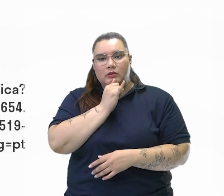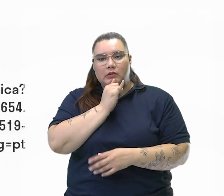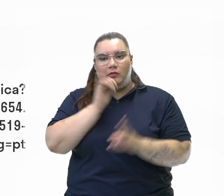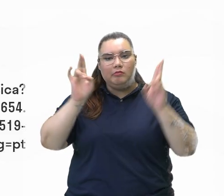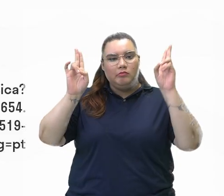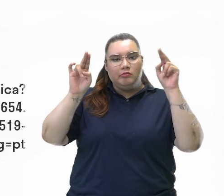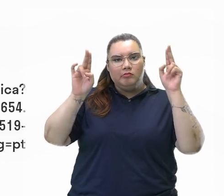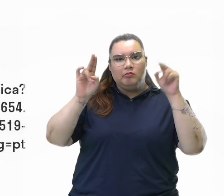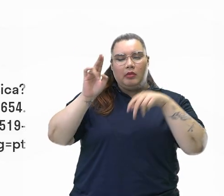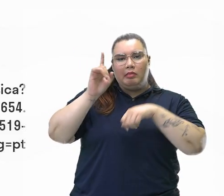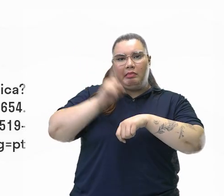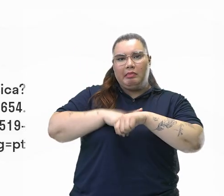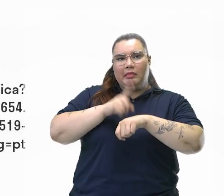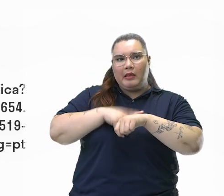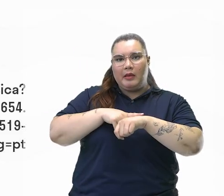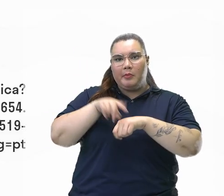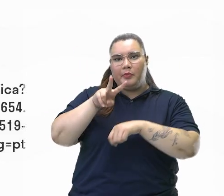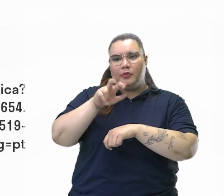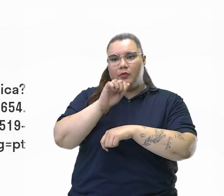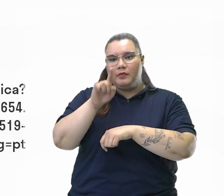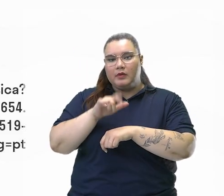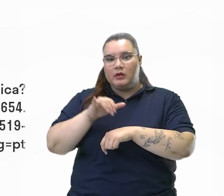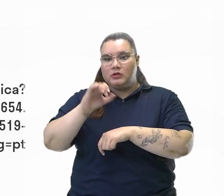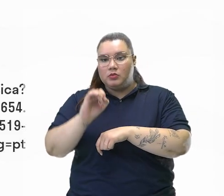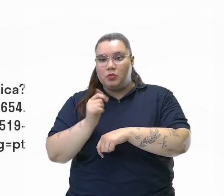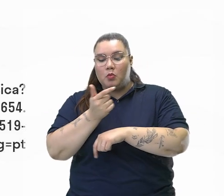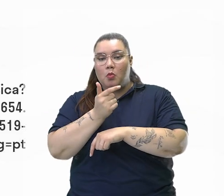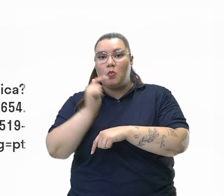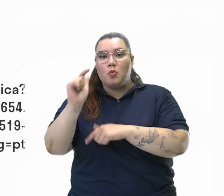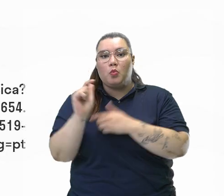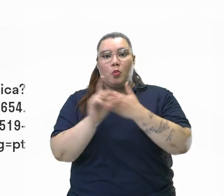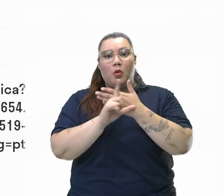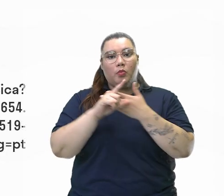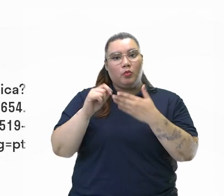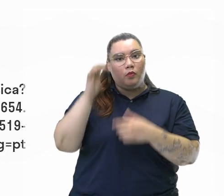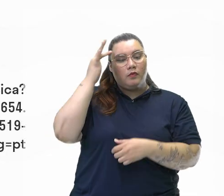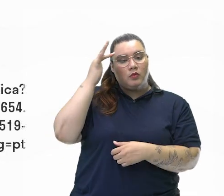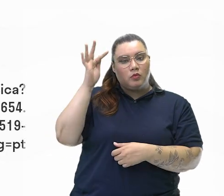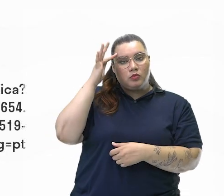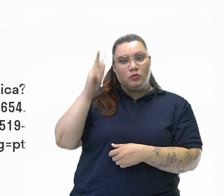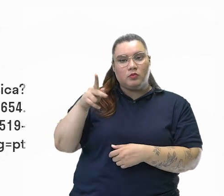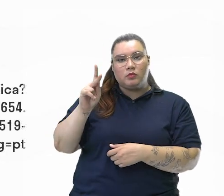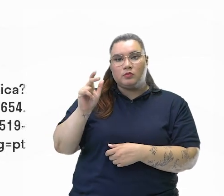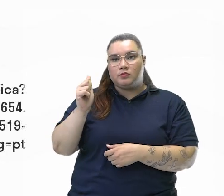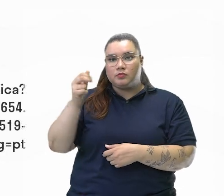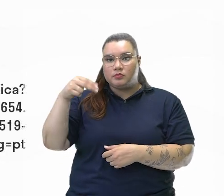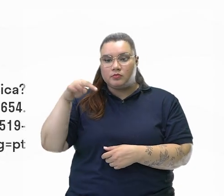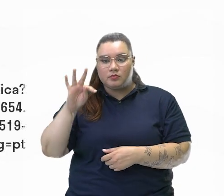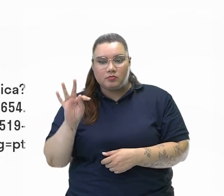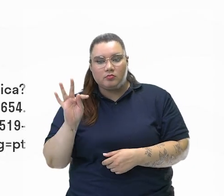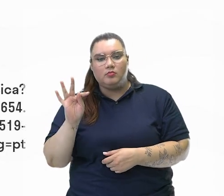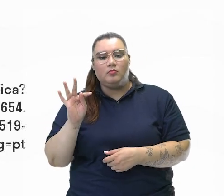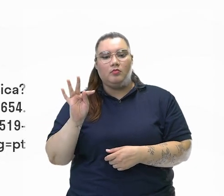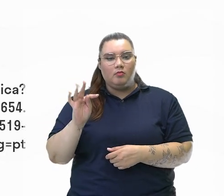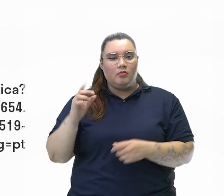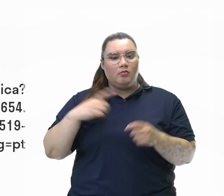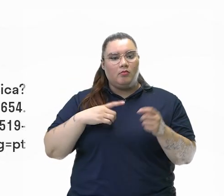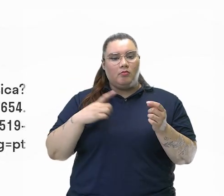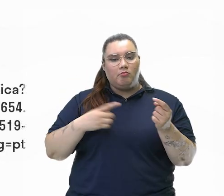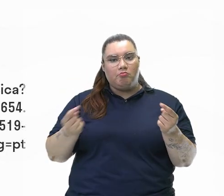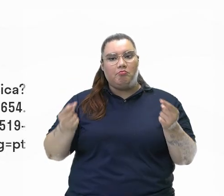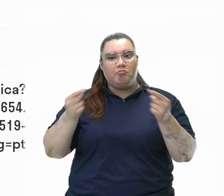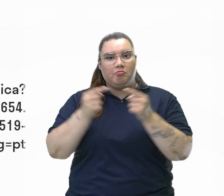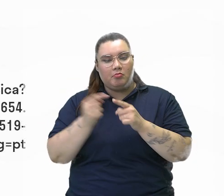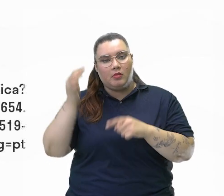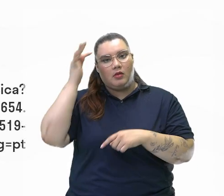do vazio de Kant? Então aí nós temos um outro filósofo muito conhecido, né, Kant, que